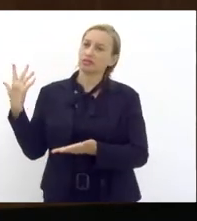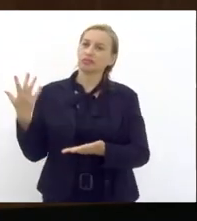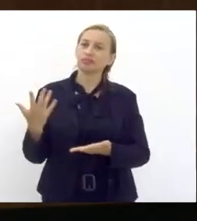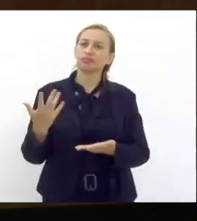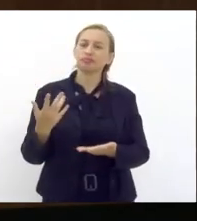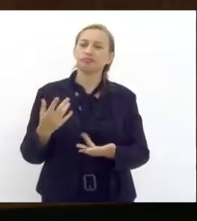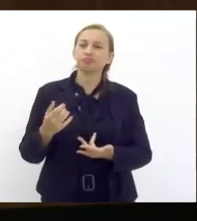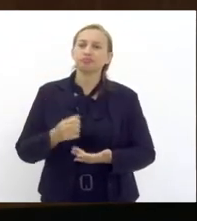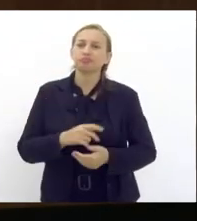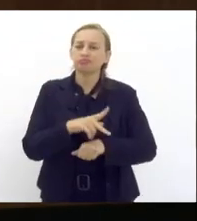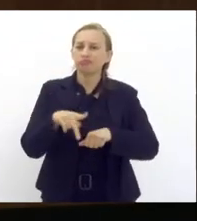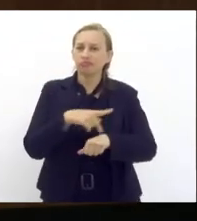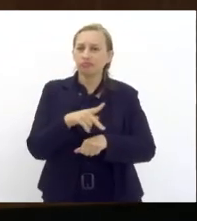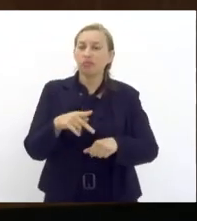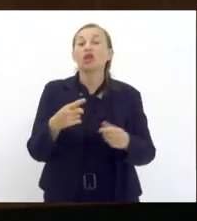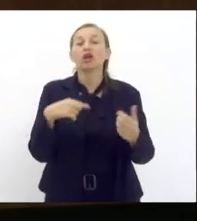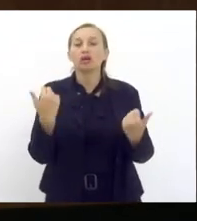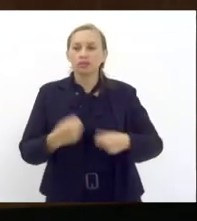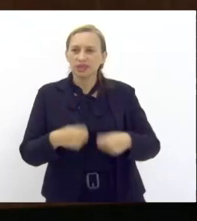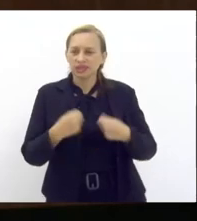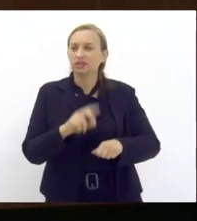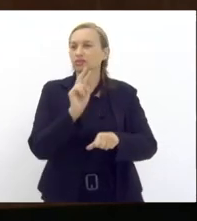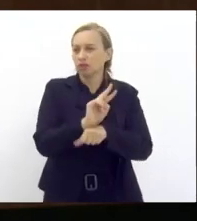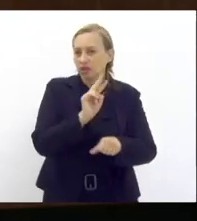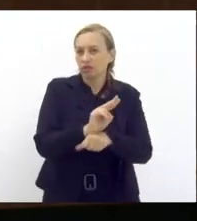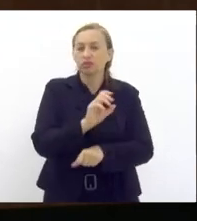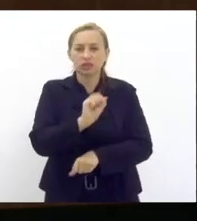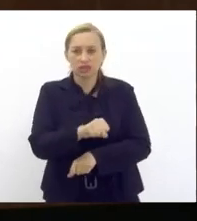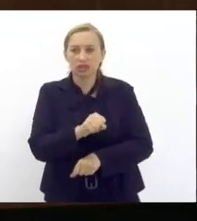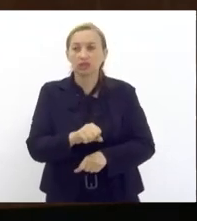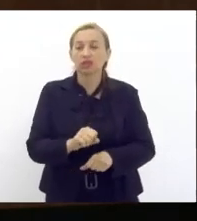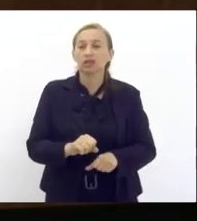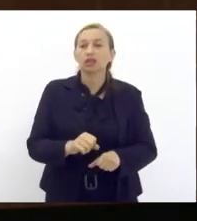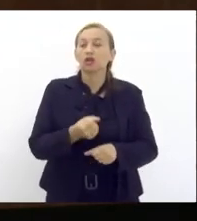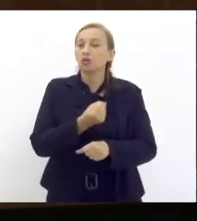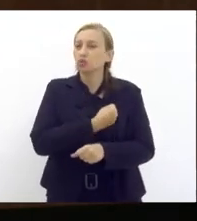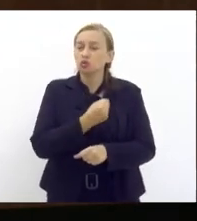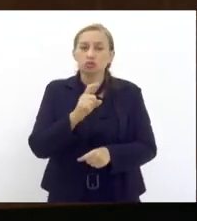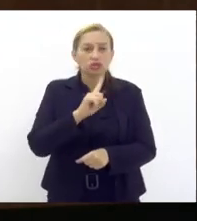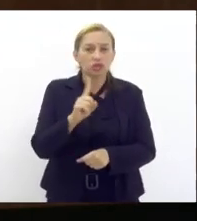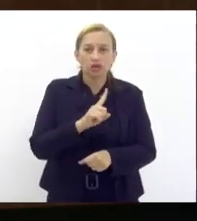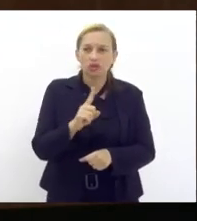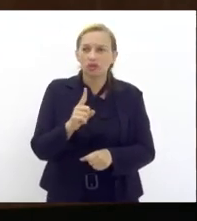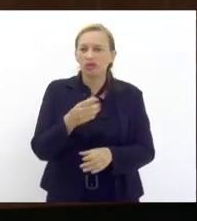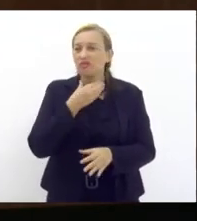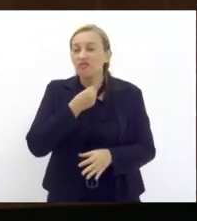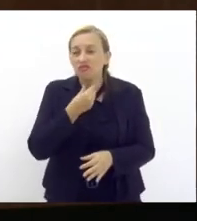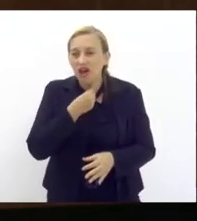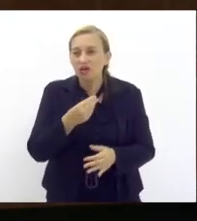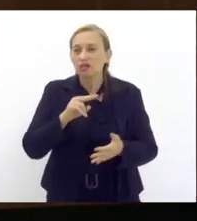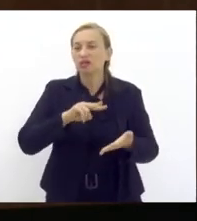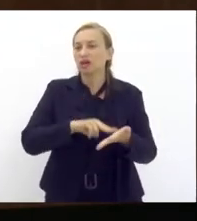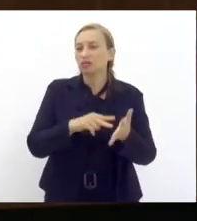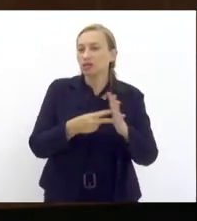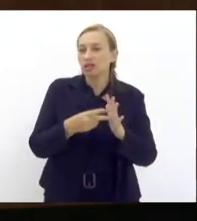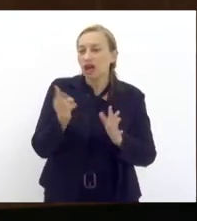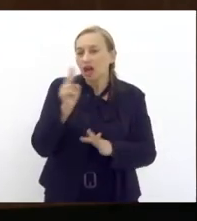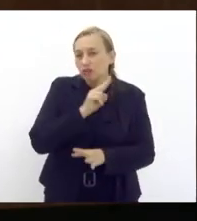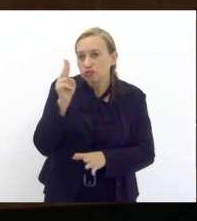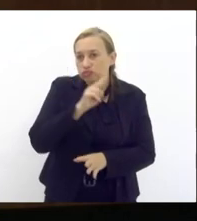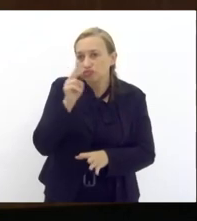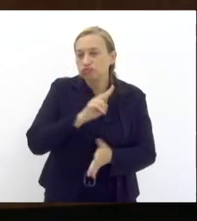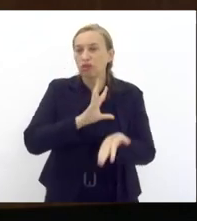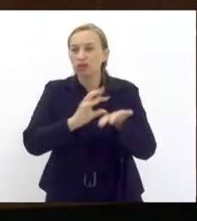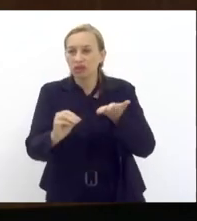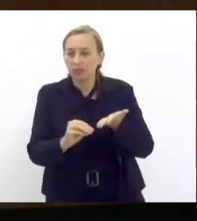gente está tão precisando dessa proteção, né? E os números não mentem e traduzem a urgência dessa pauta